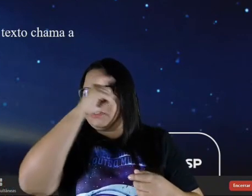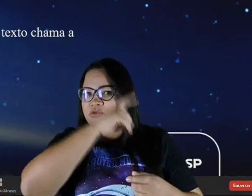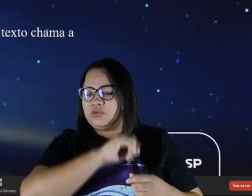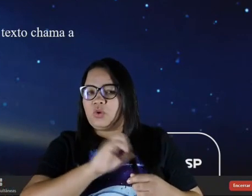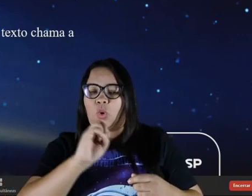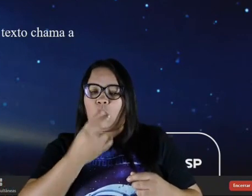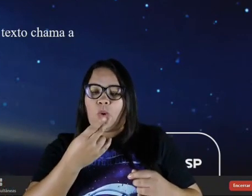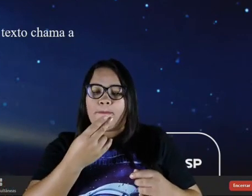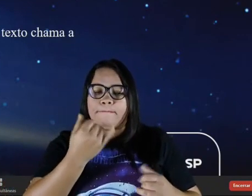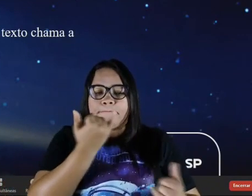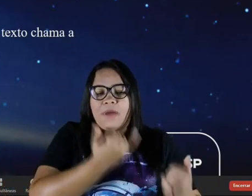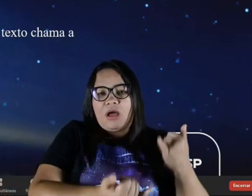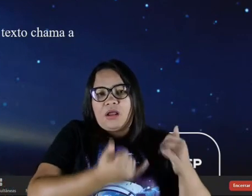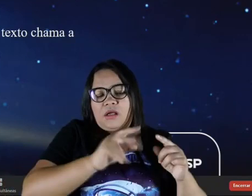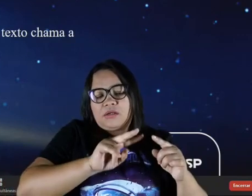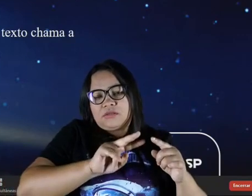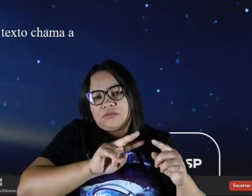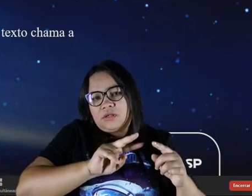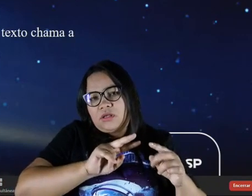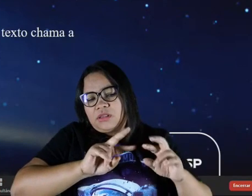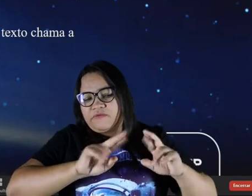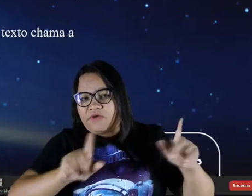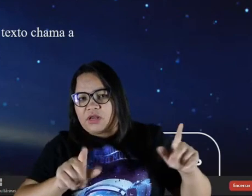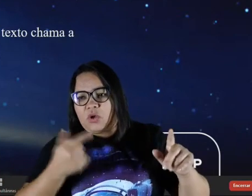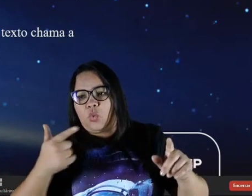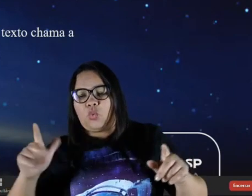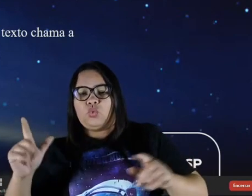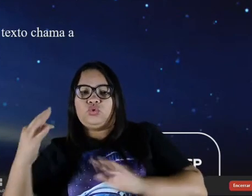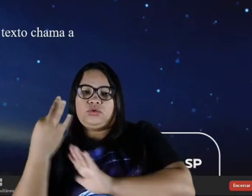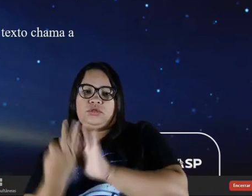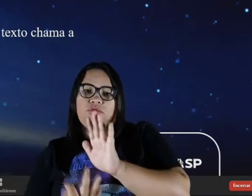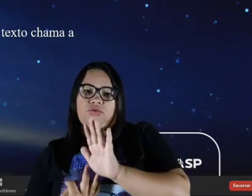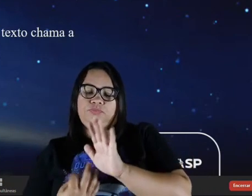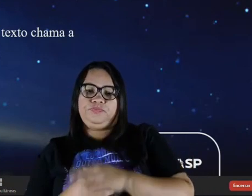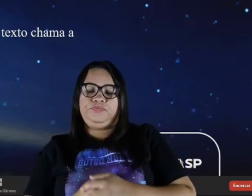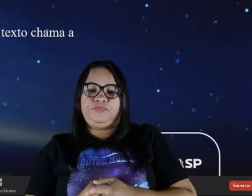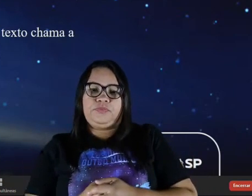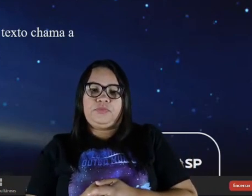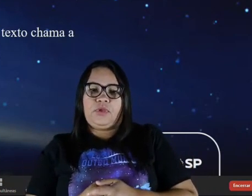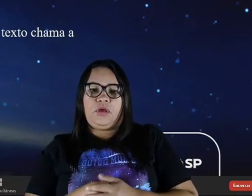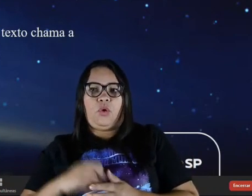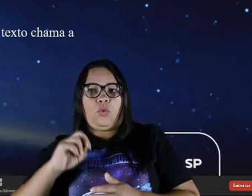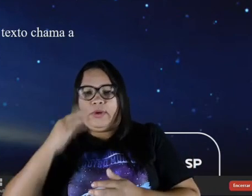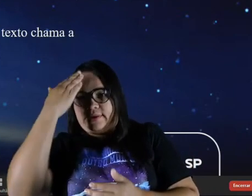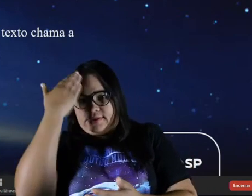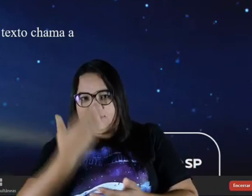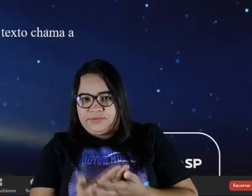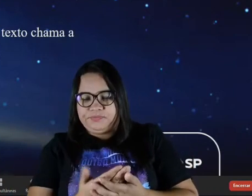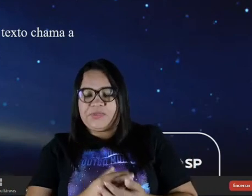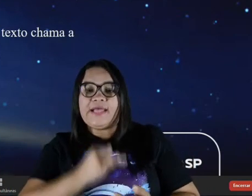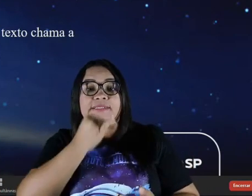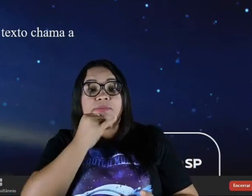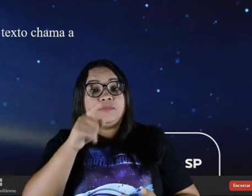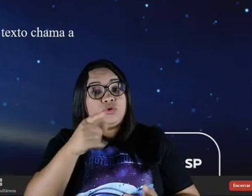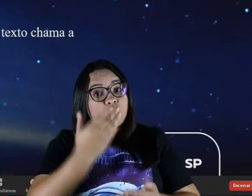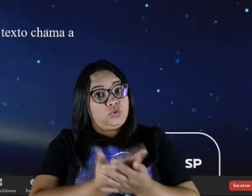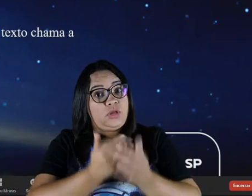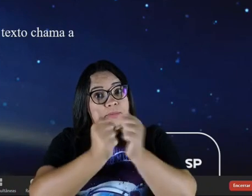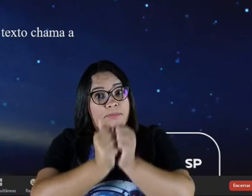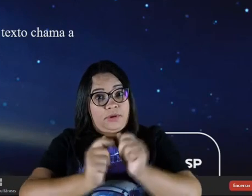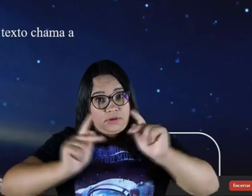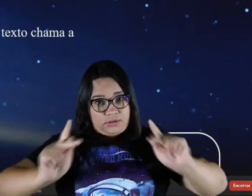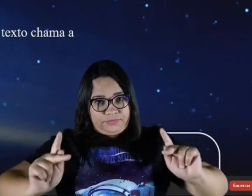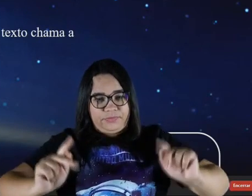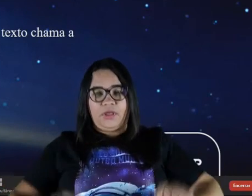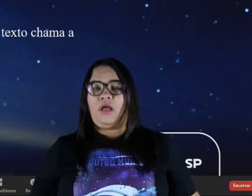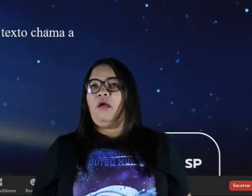em contradição com outro dado da fé. Por exemplo, vamos supor que você está estudando Apocalipse, e lá fala